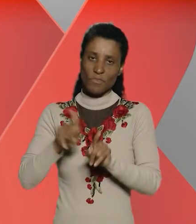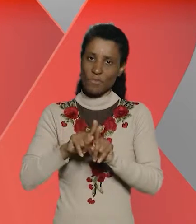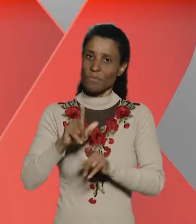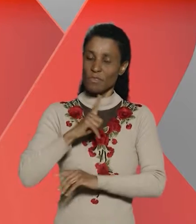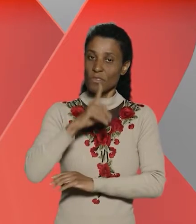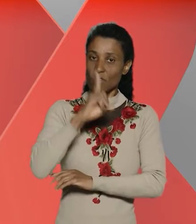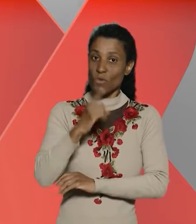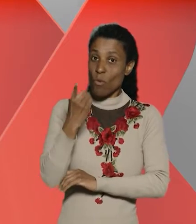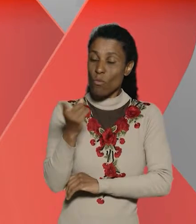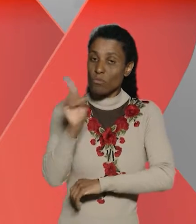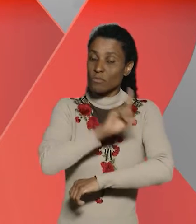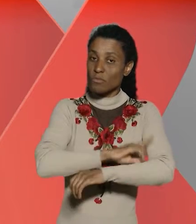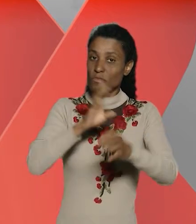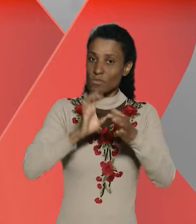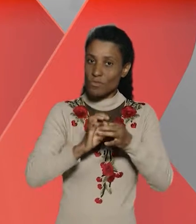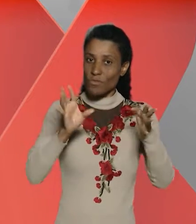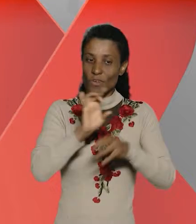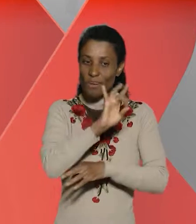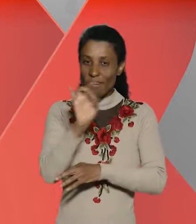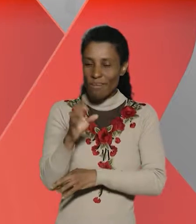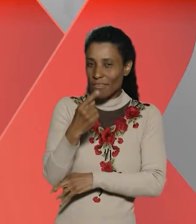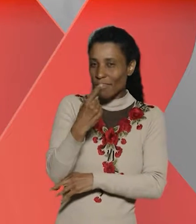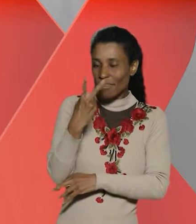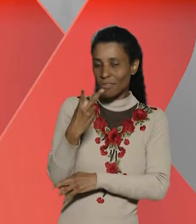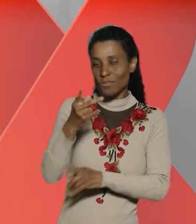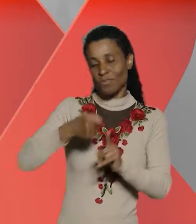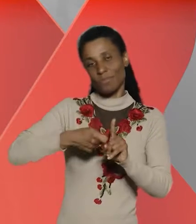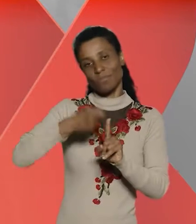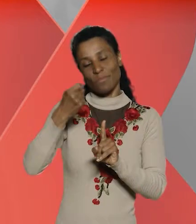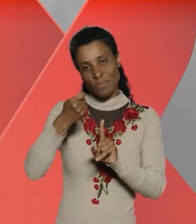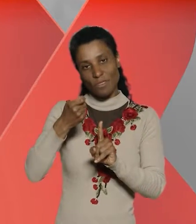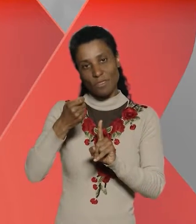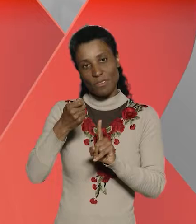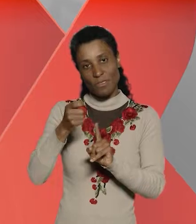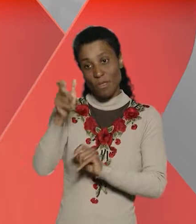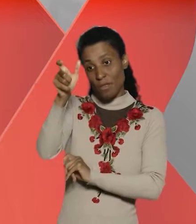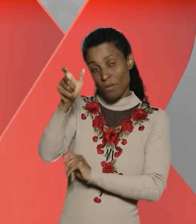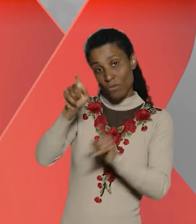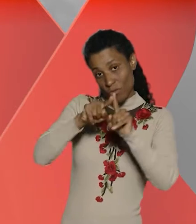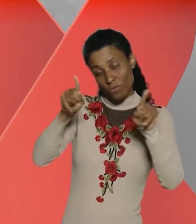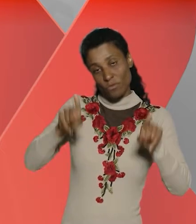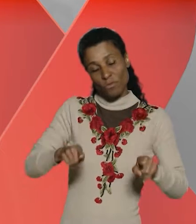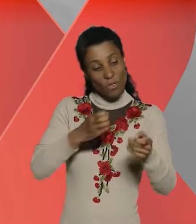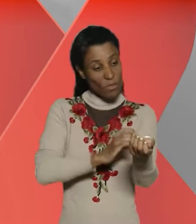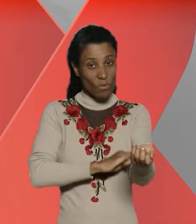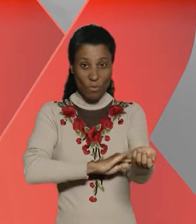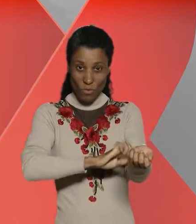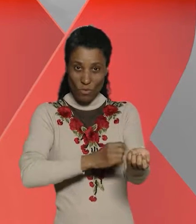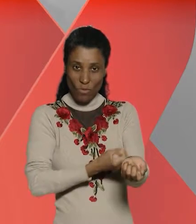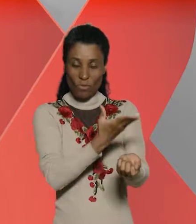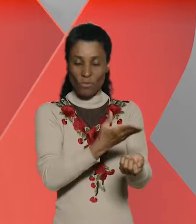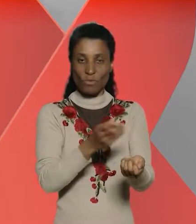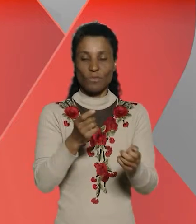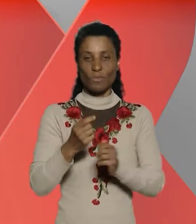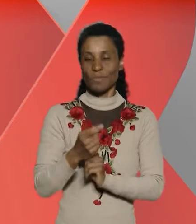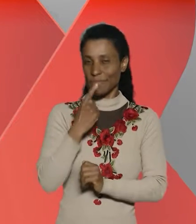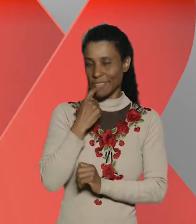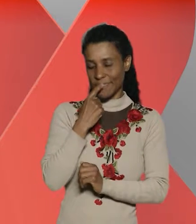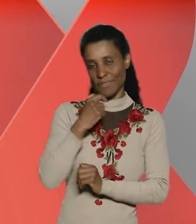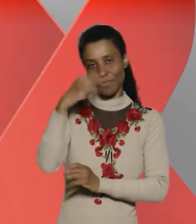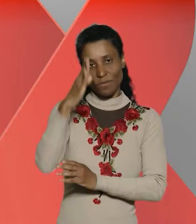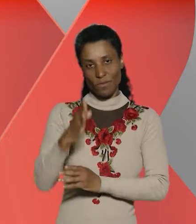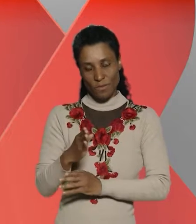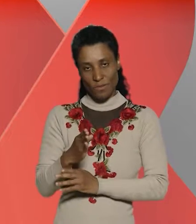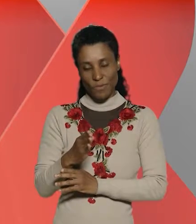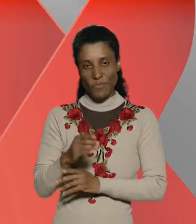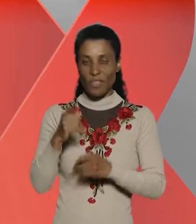um dia de folga a cada 12 meses para o trabalhador que doa sangue no Brasil. E doadores regulares, aqueles que